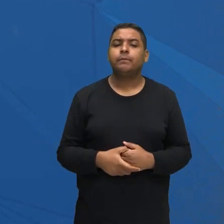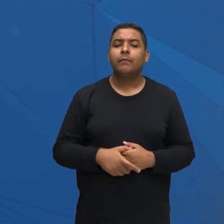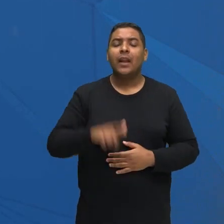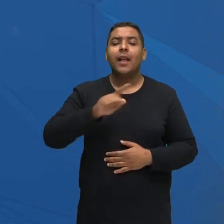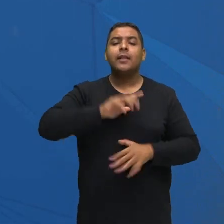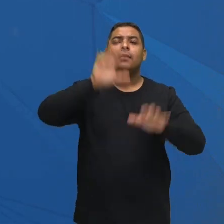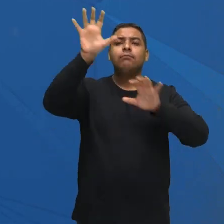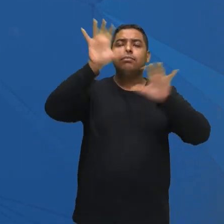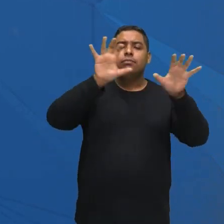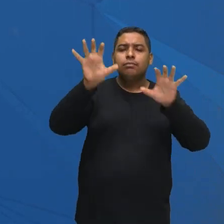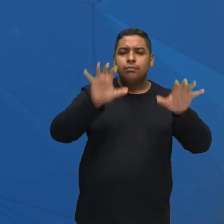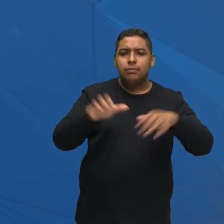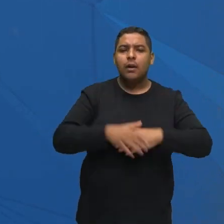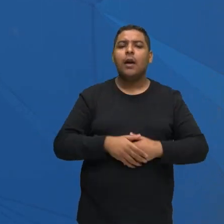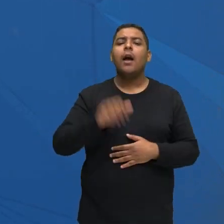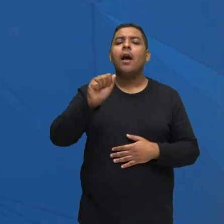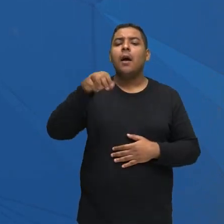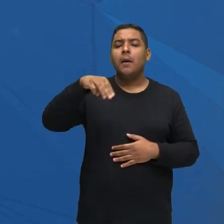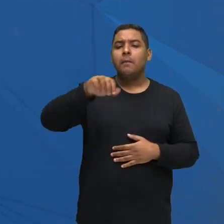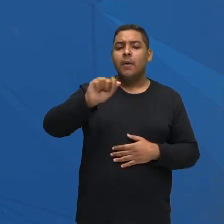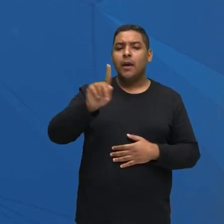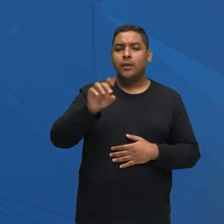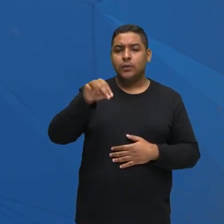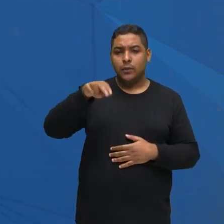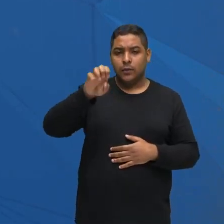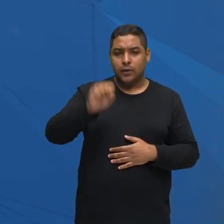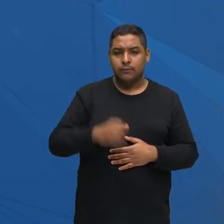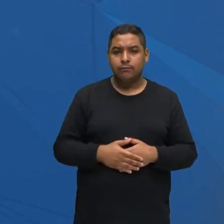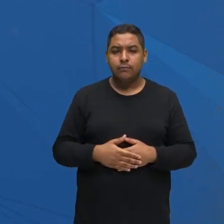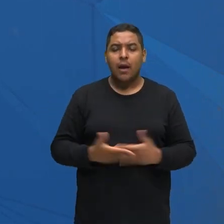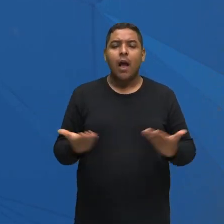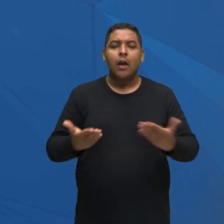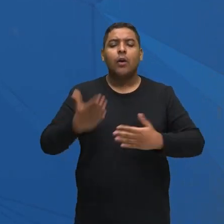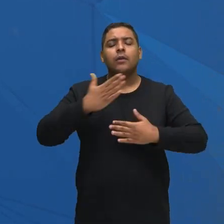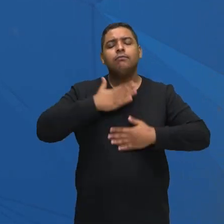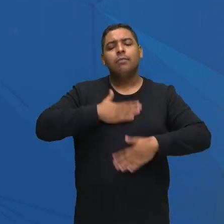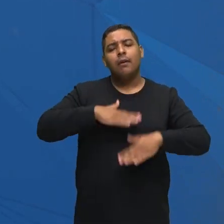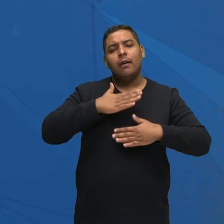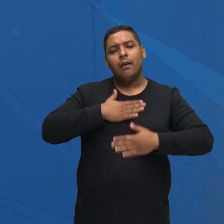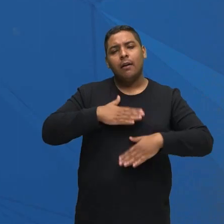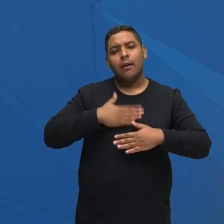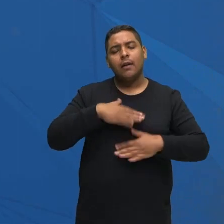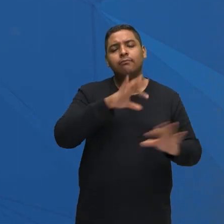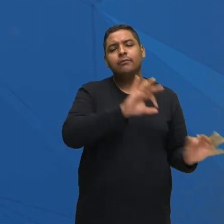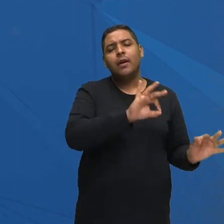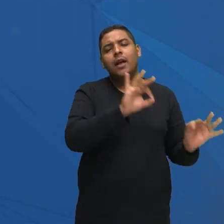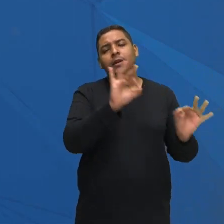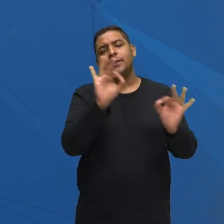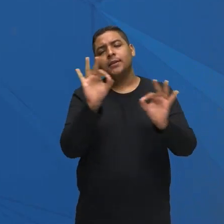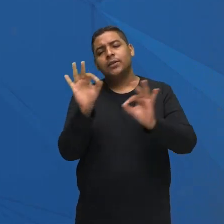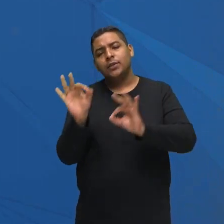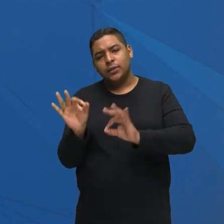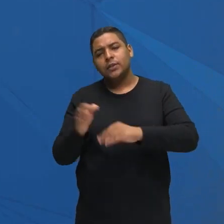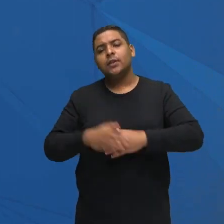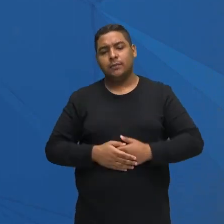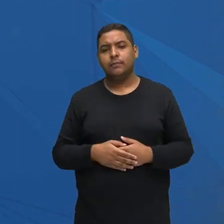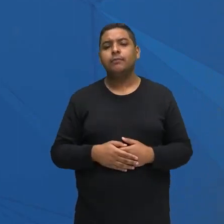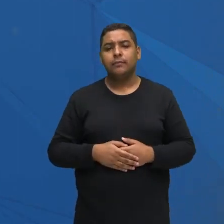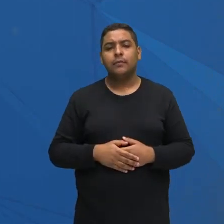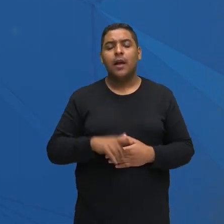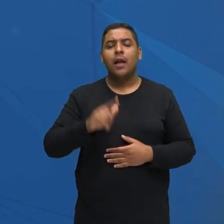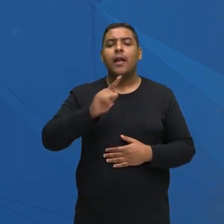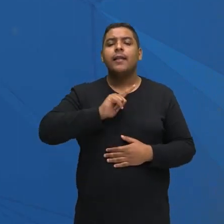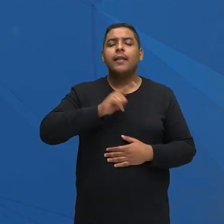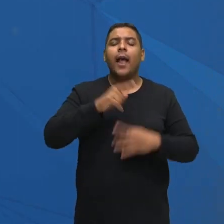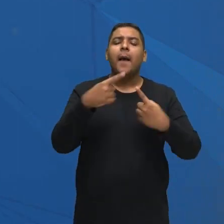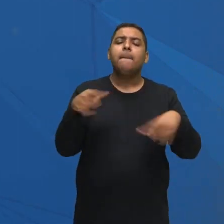o amazonês. E aí, pra gente relaxar agora, eu quero que vocês assistam com todo carinho O clipe, na verdade, é